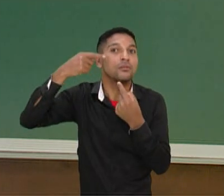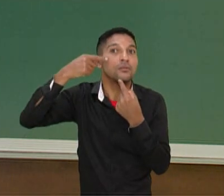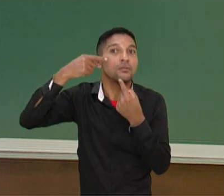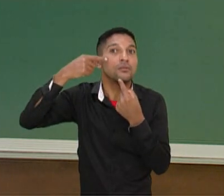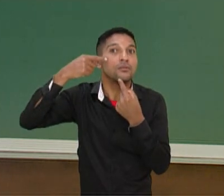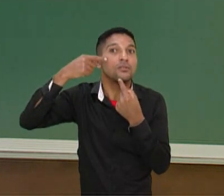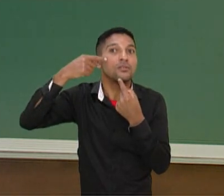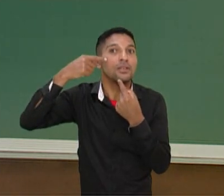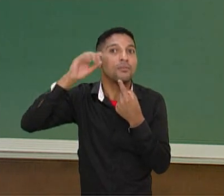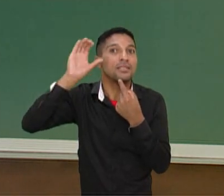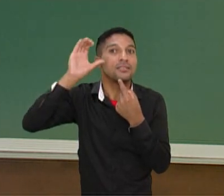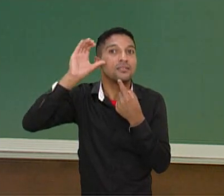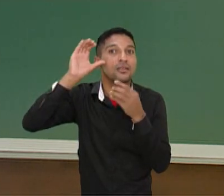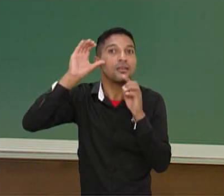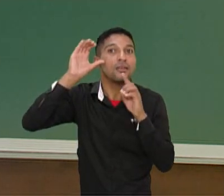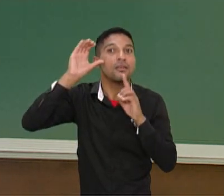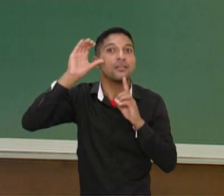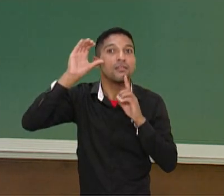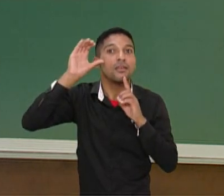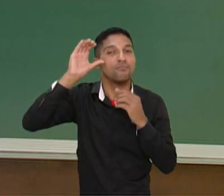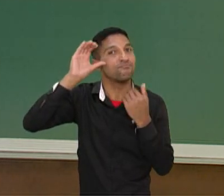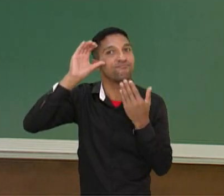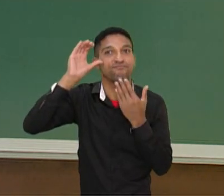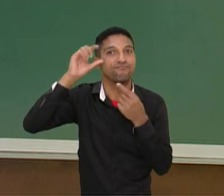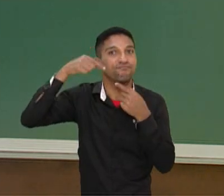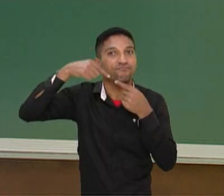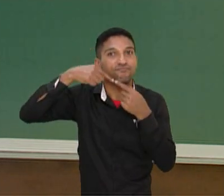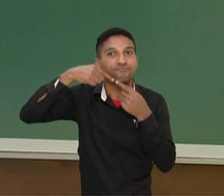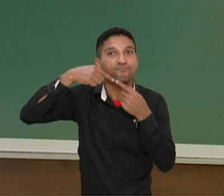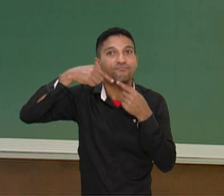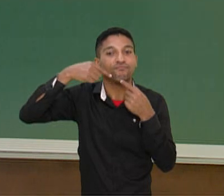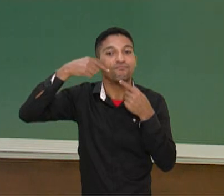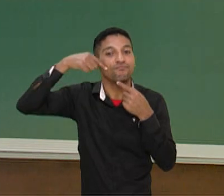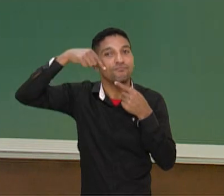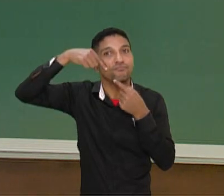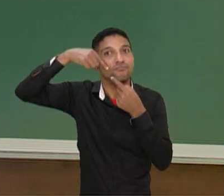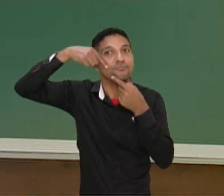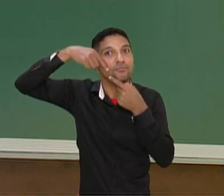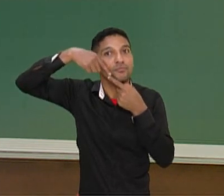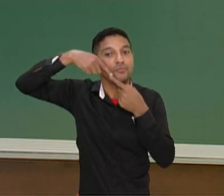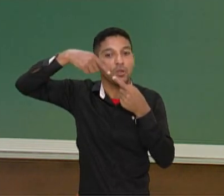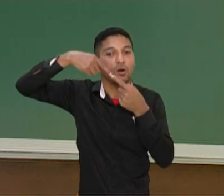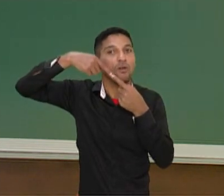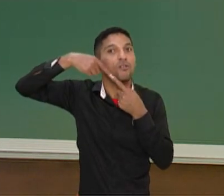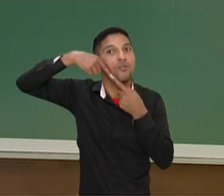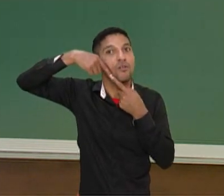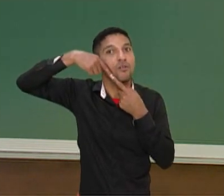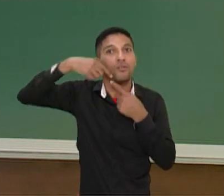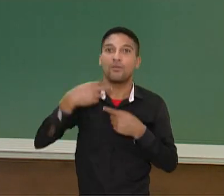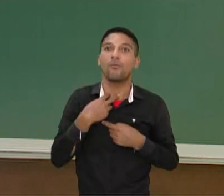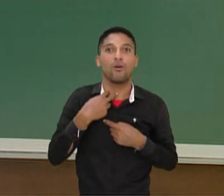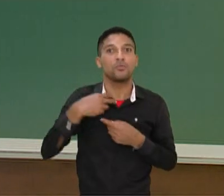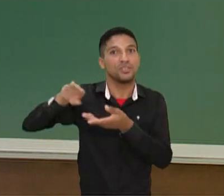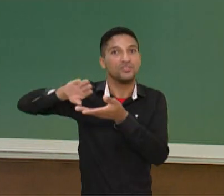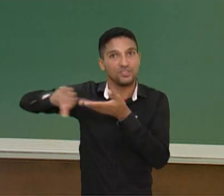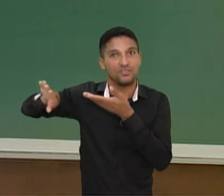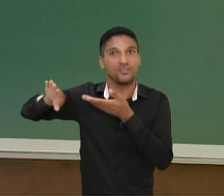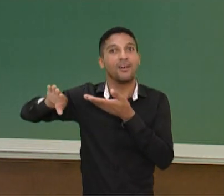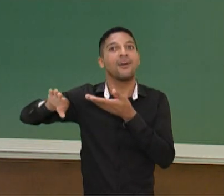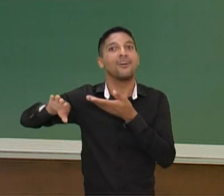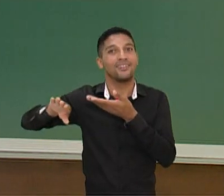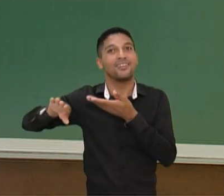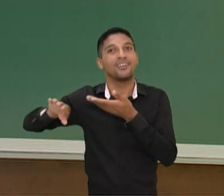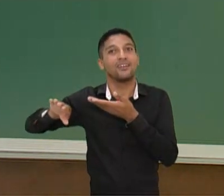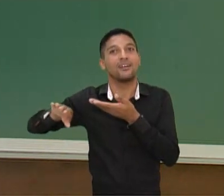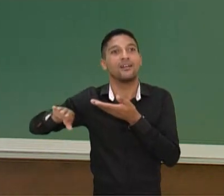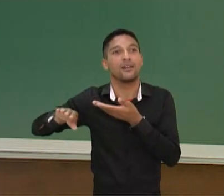Se nós voltarmos lá de novo, no vértice A, ó, saiu 3, estão vendo? No vértice B, também saiu 3, então eu